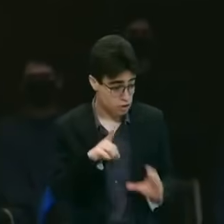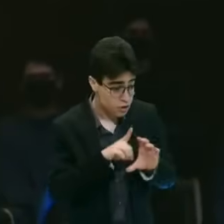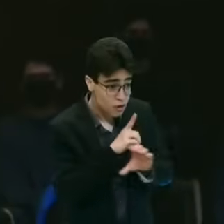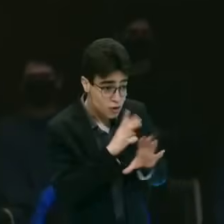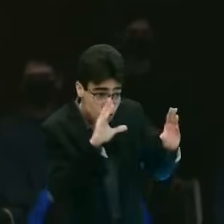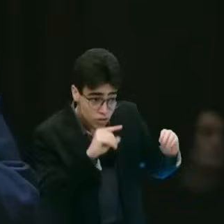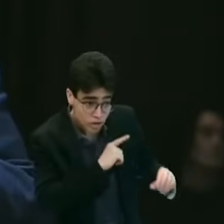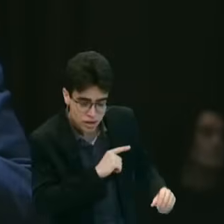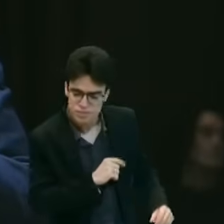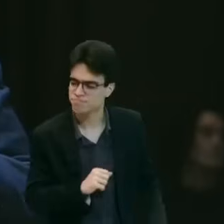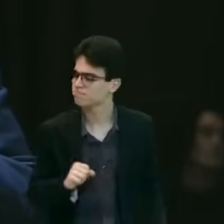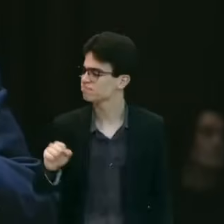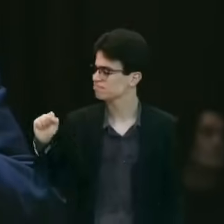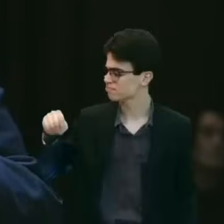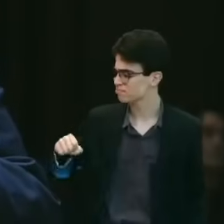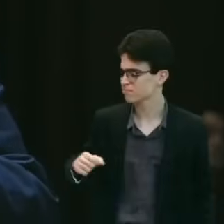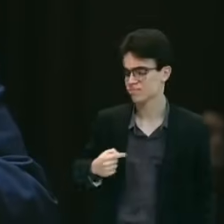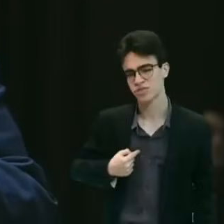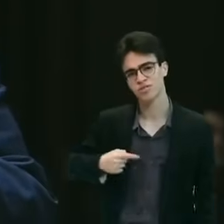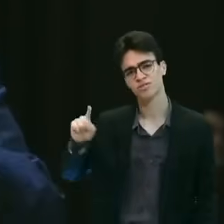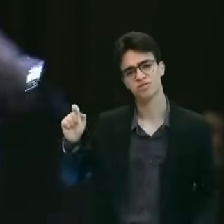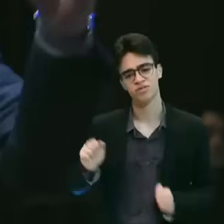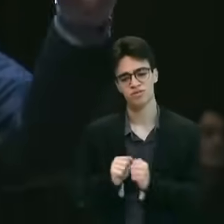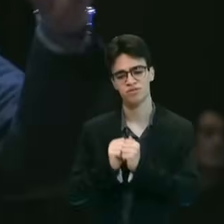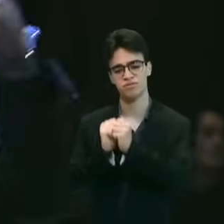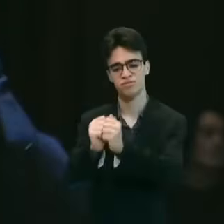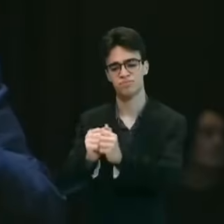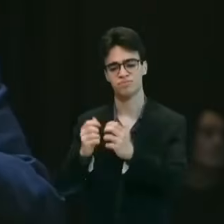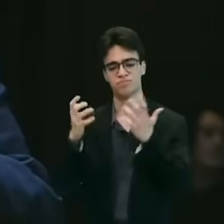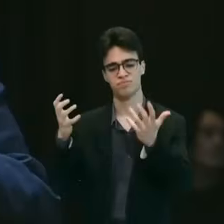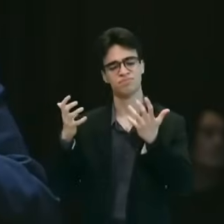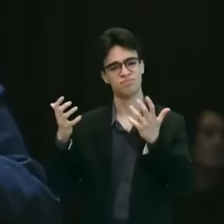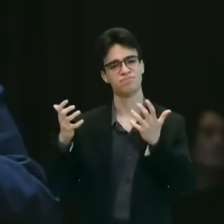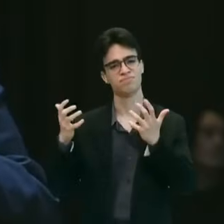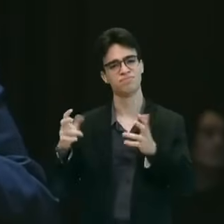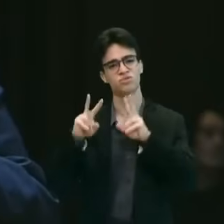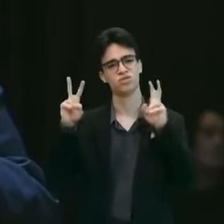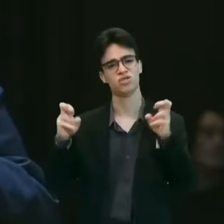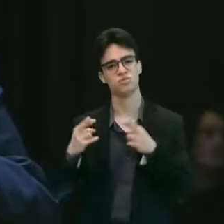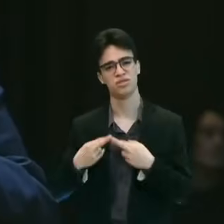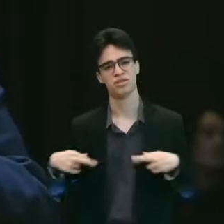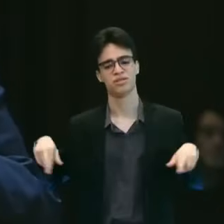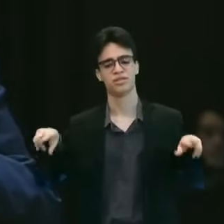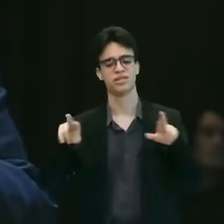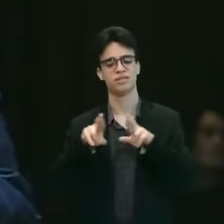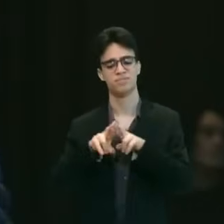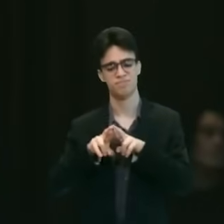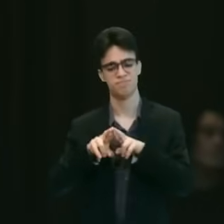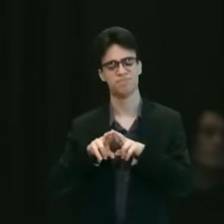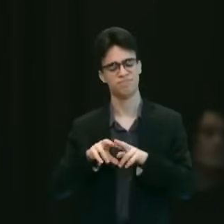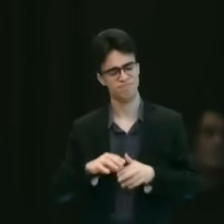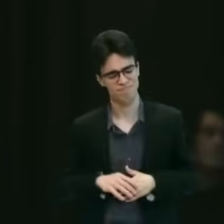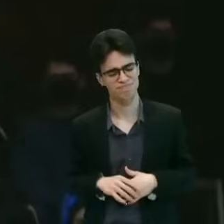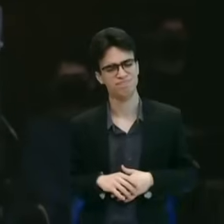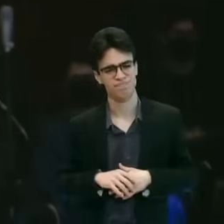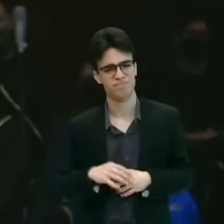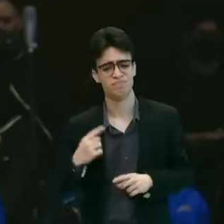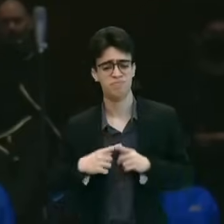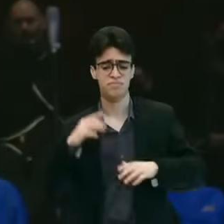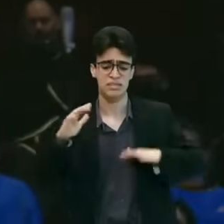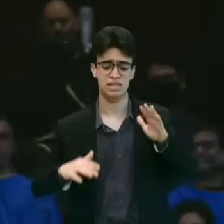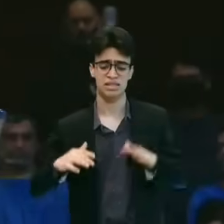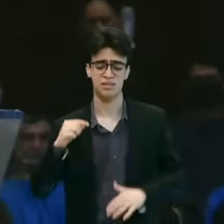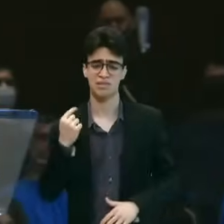noite? Falou: tem. Então eu quero ir com vocês nesse lugar que fala de restauração. Sabe, queridos, às vezes a gente